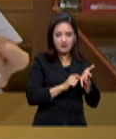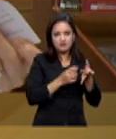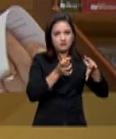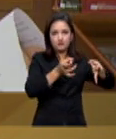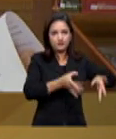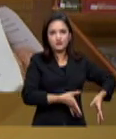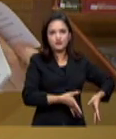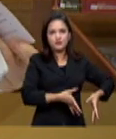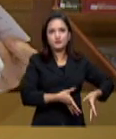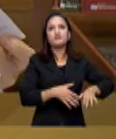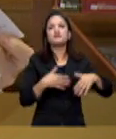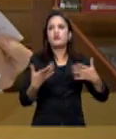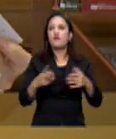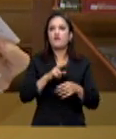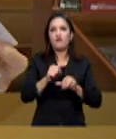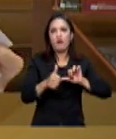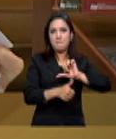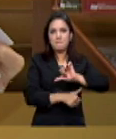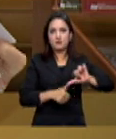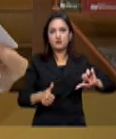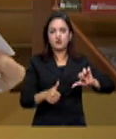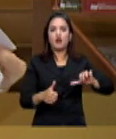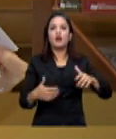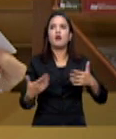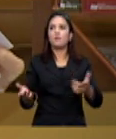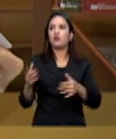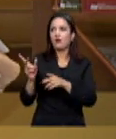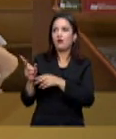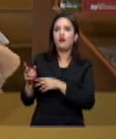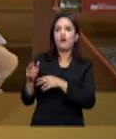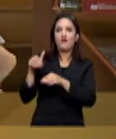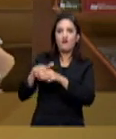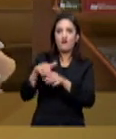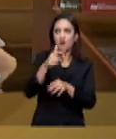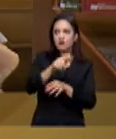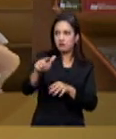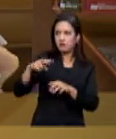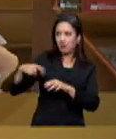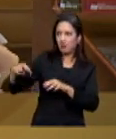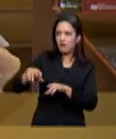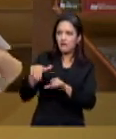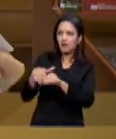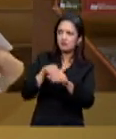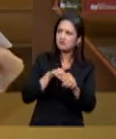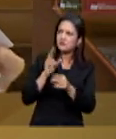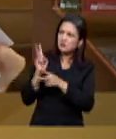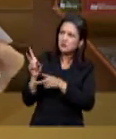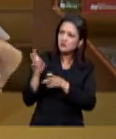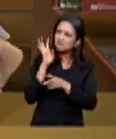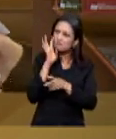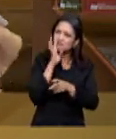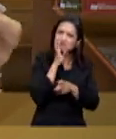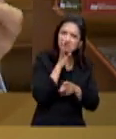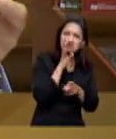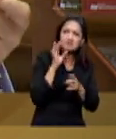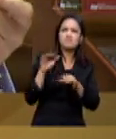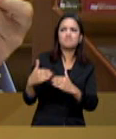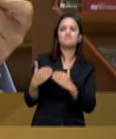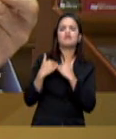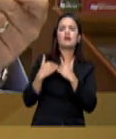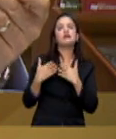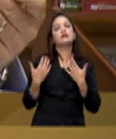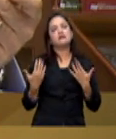procedente a ação, enfim, naquilo que nós todos conhecemos, no